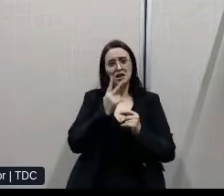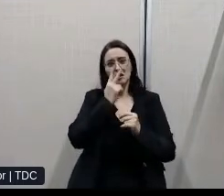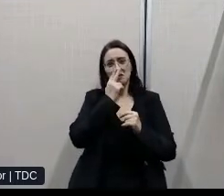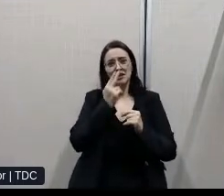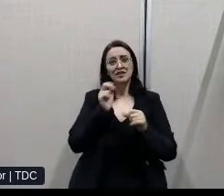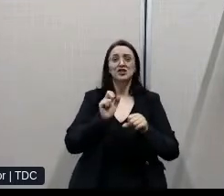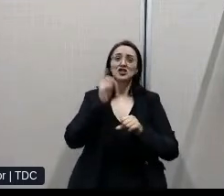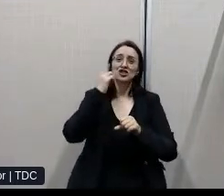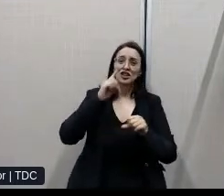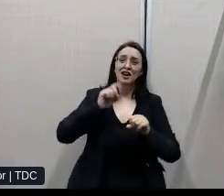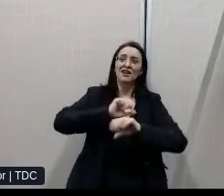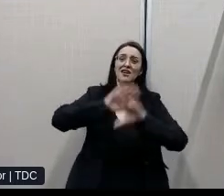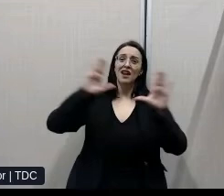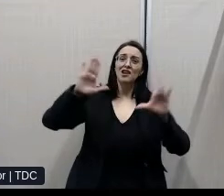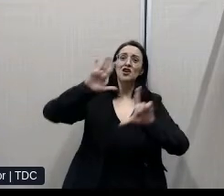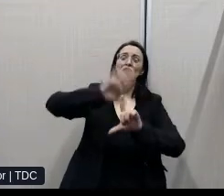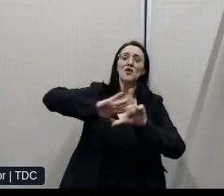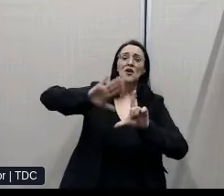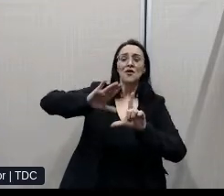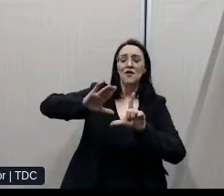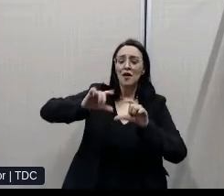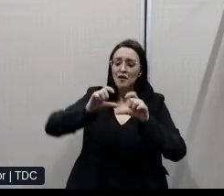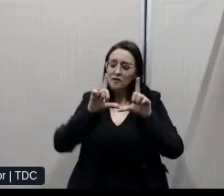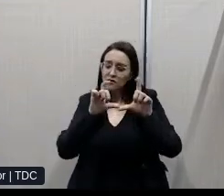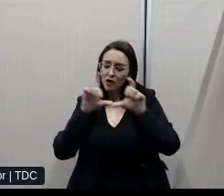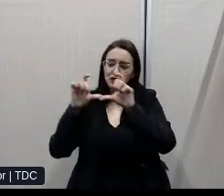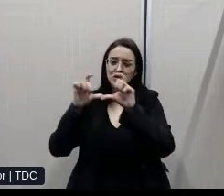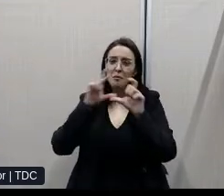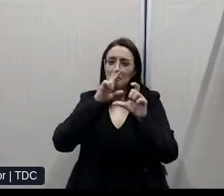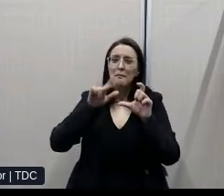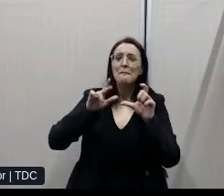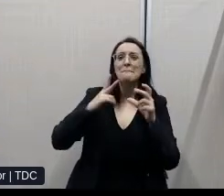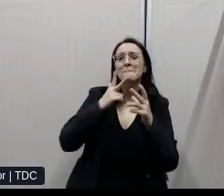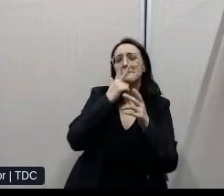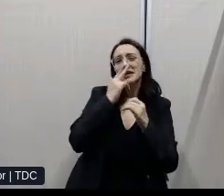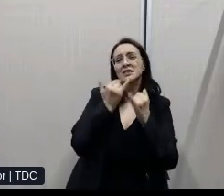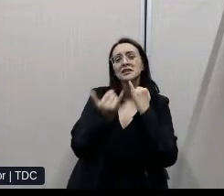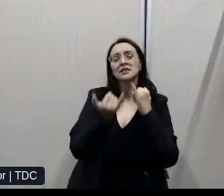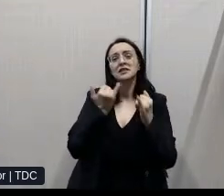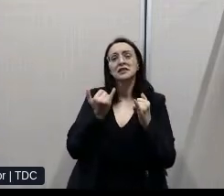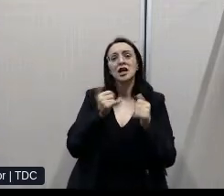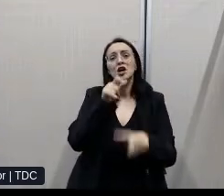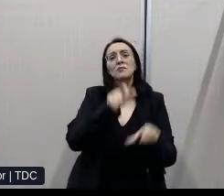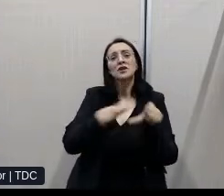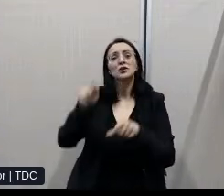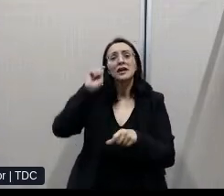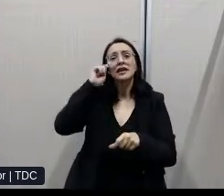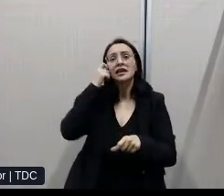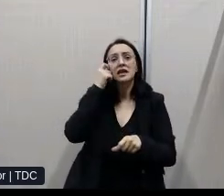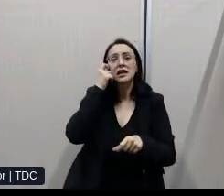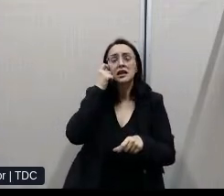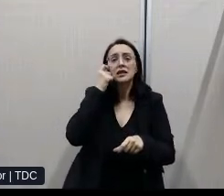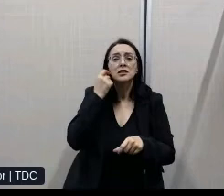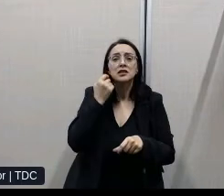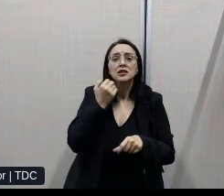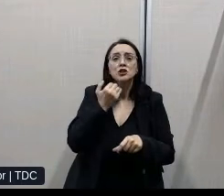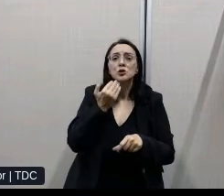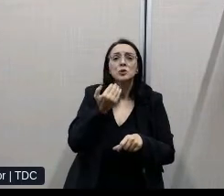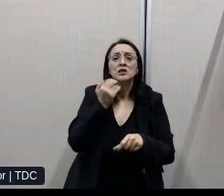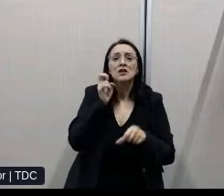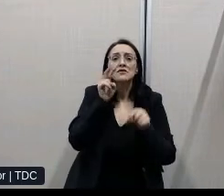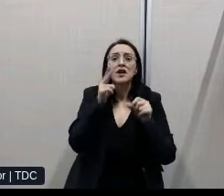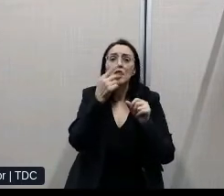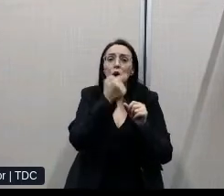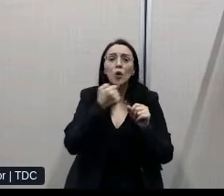dia claro, usando o mesmo filme, num cenário mais ou menos parecido, a gente vê várias pessoas negras e a gente não consegue identificar